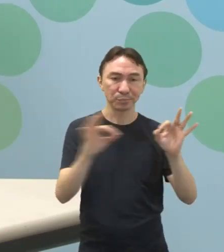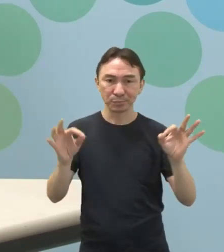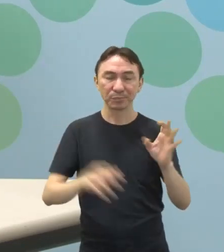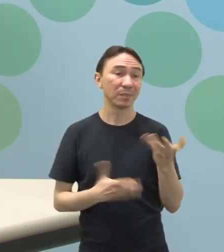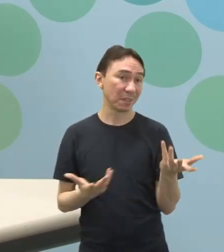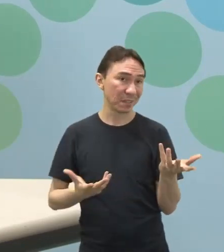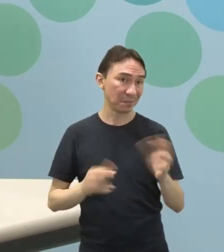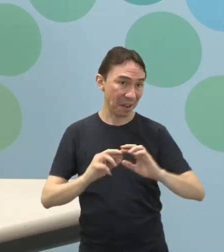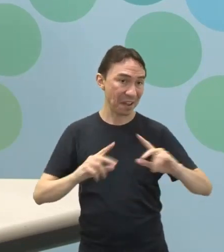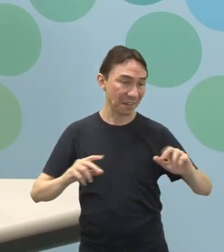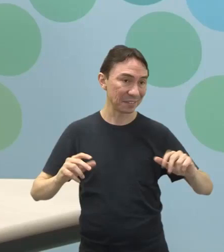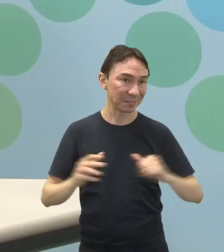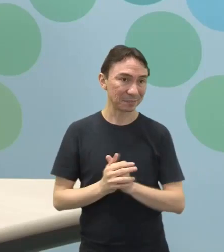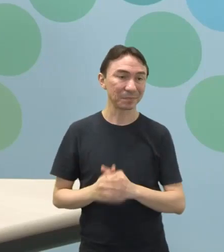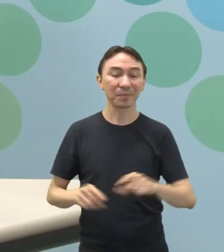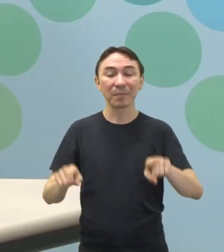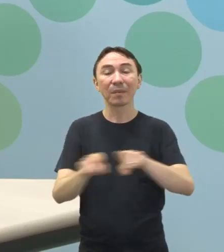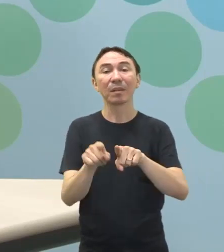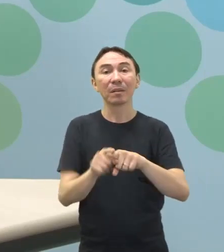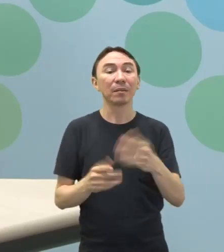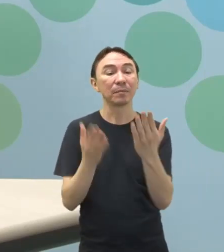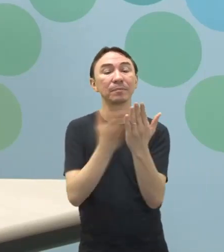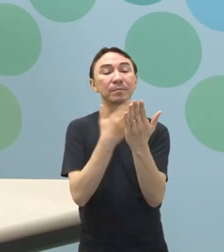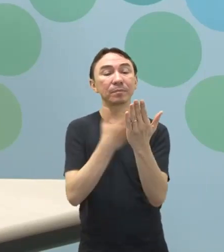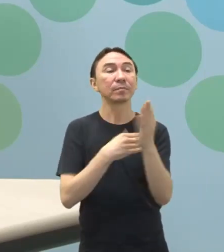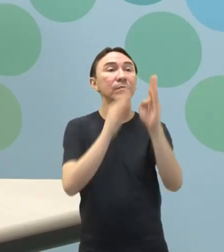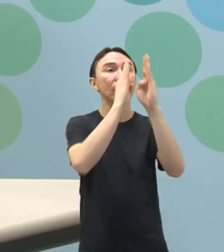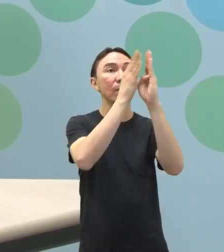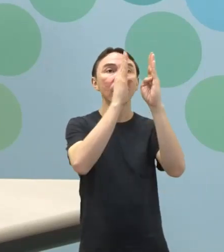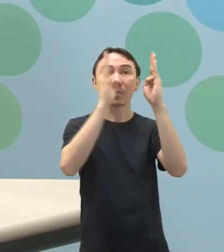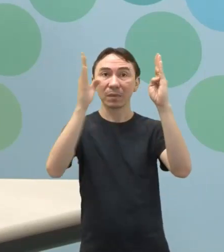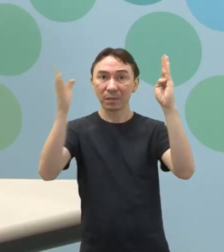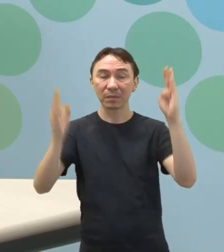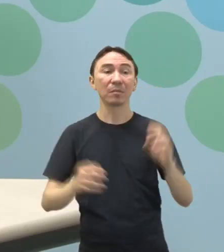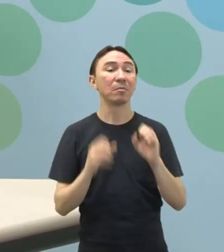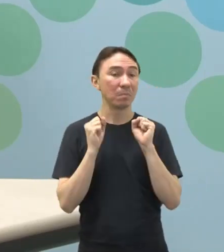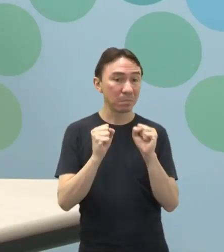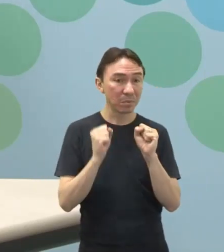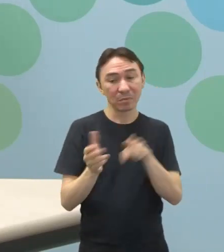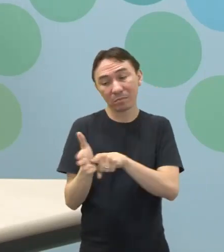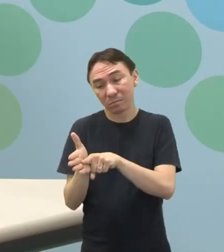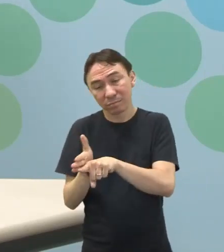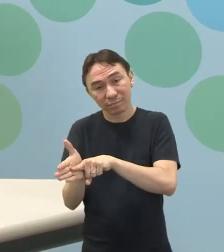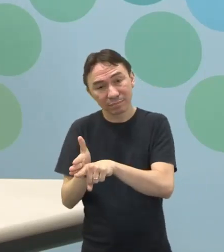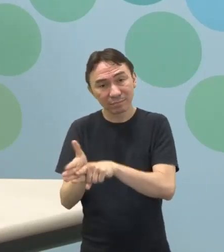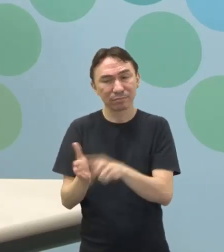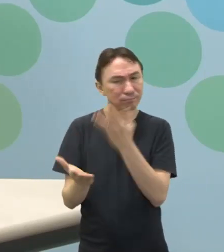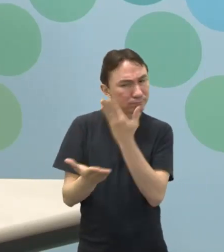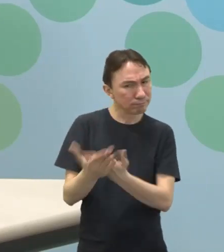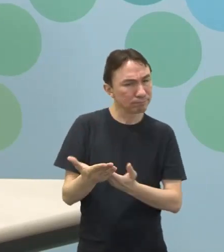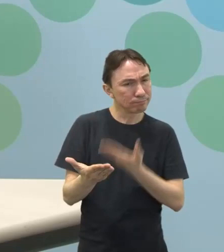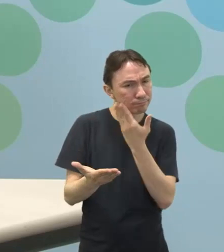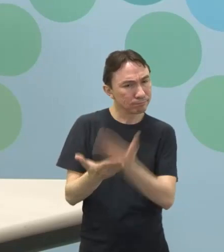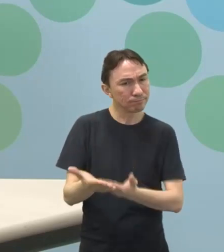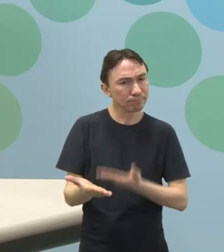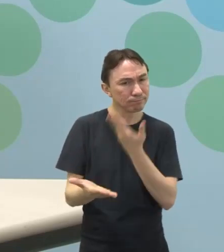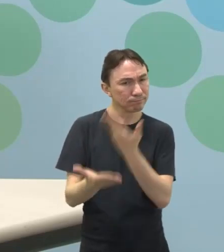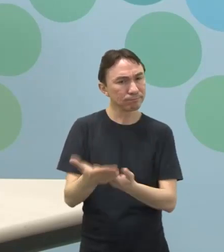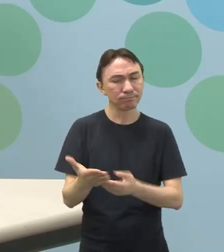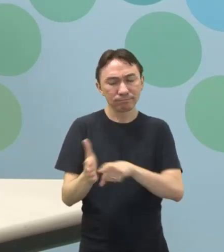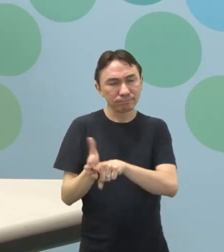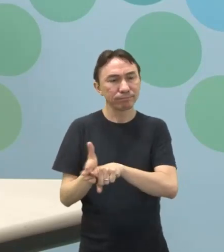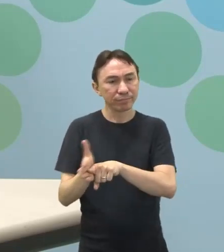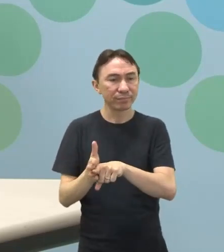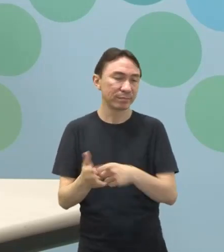a biblioteca nós temos o espaço aqui da pesquisa também pode ser citado né A Lenda do levantamento da quantidade